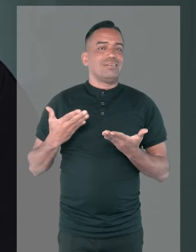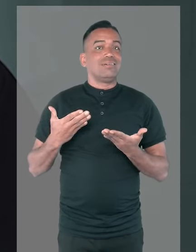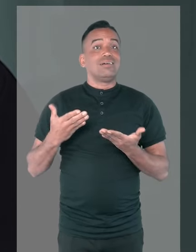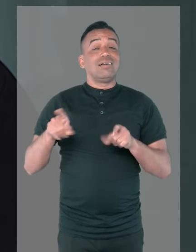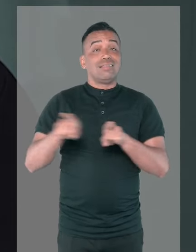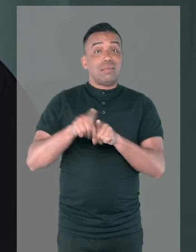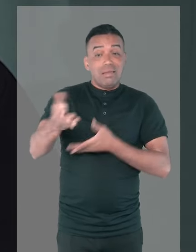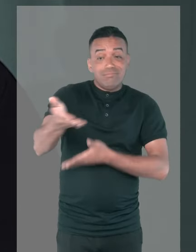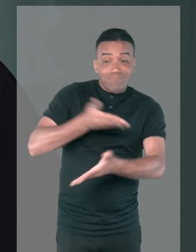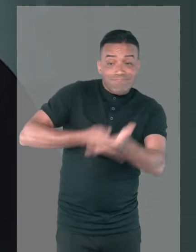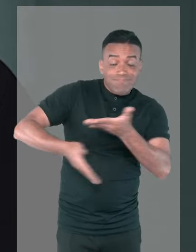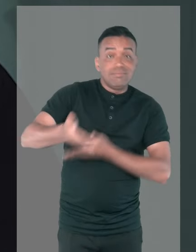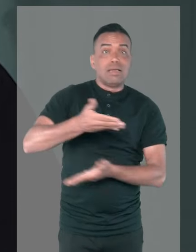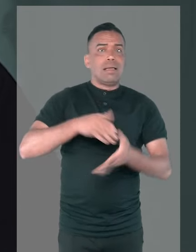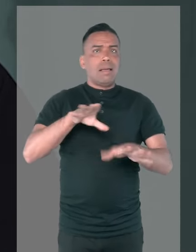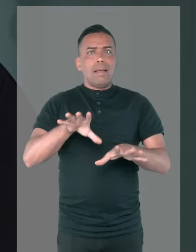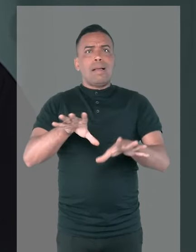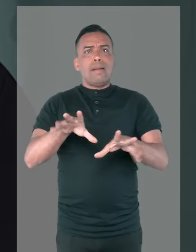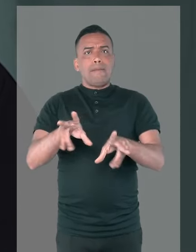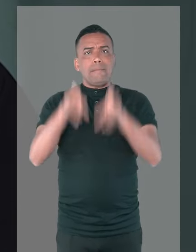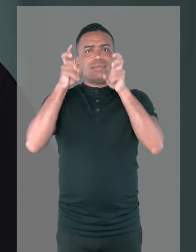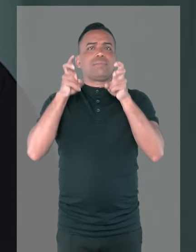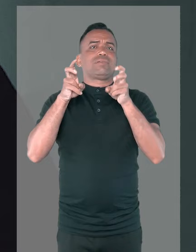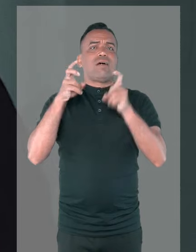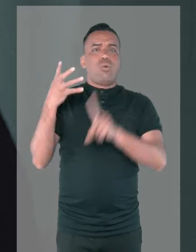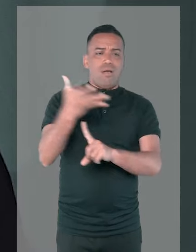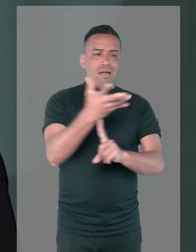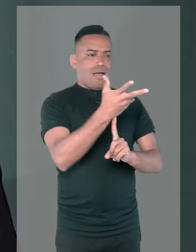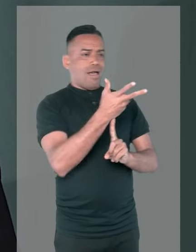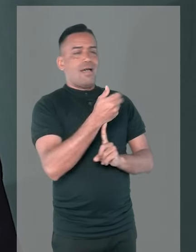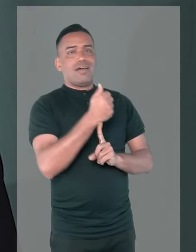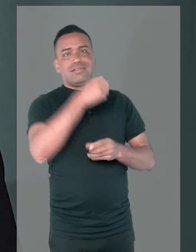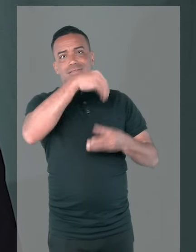transmissão de uma percepção artística do texto, digamos.